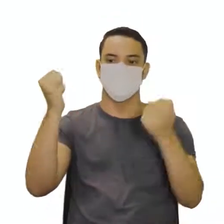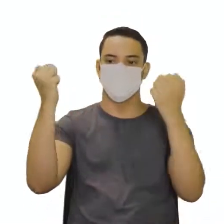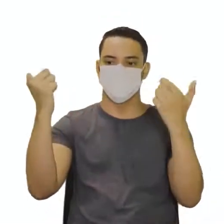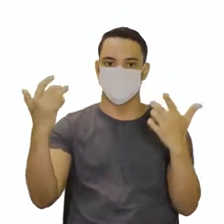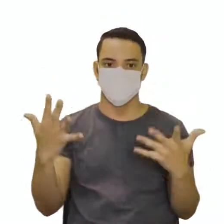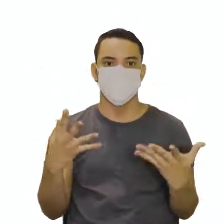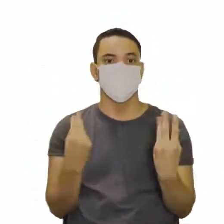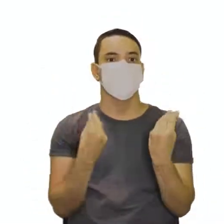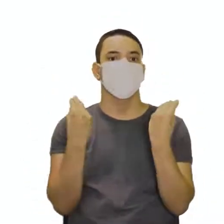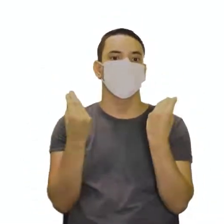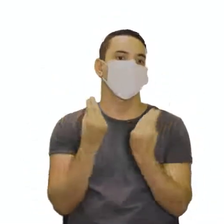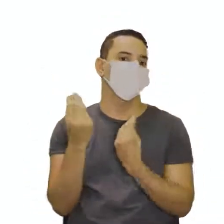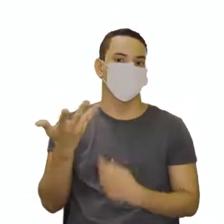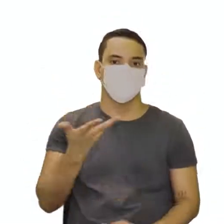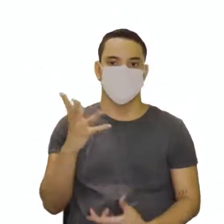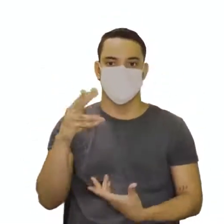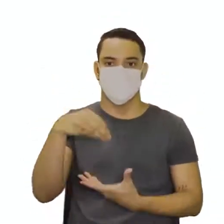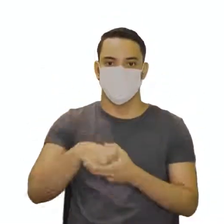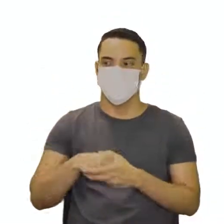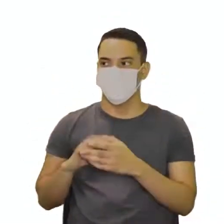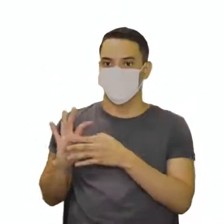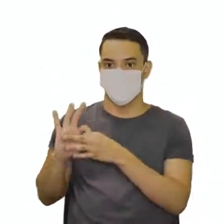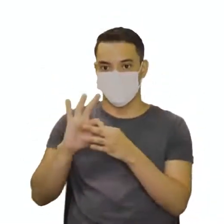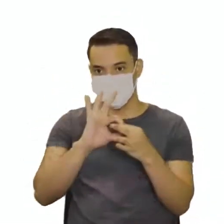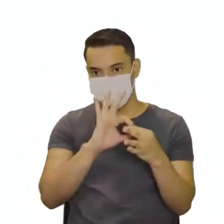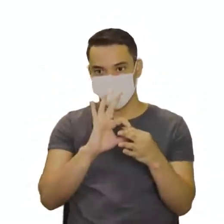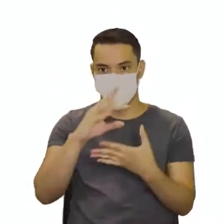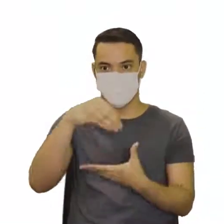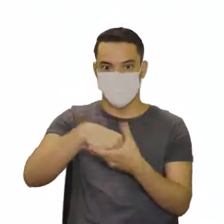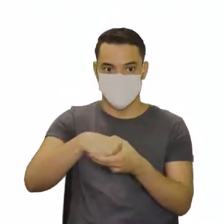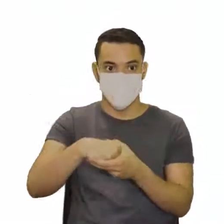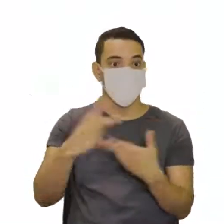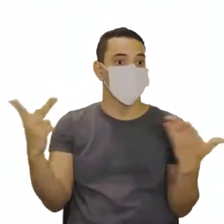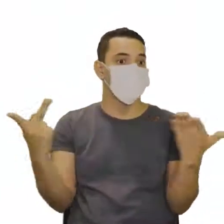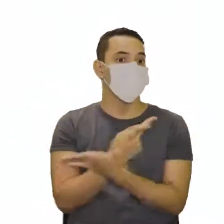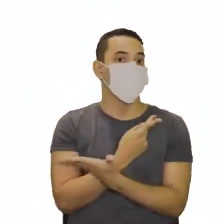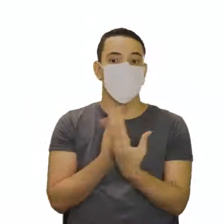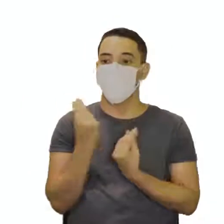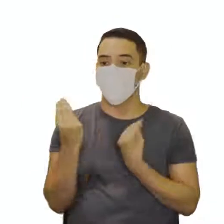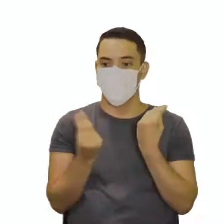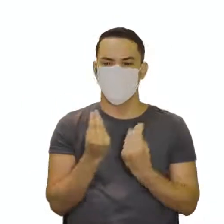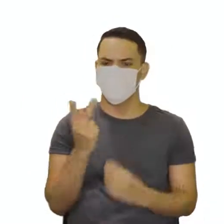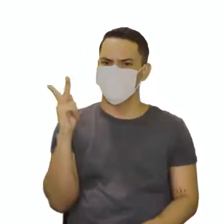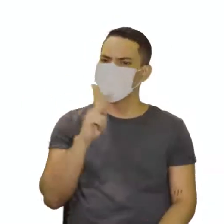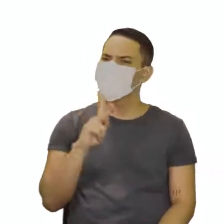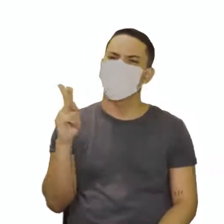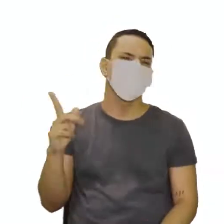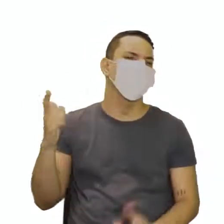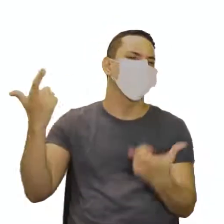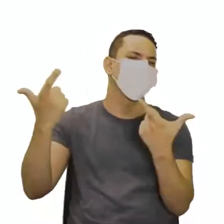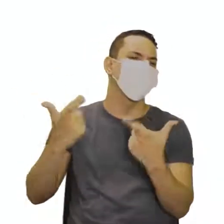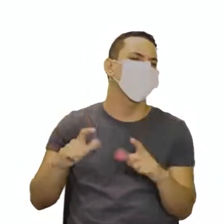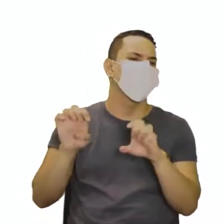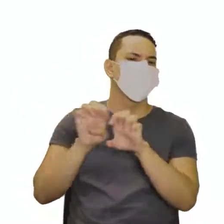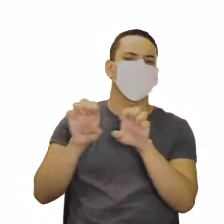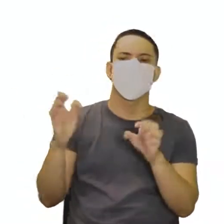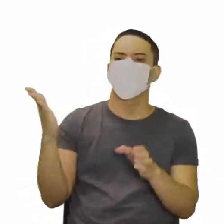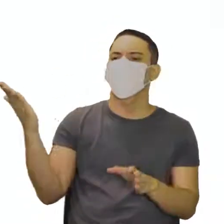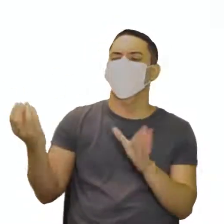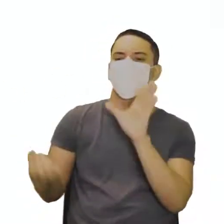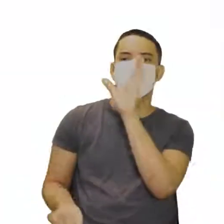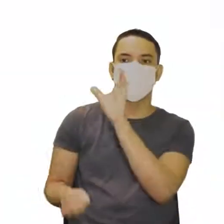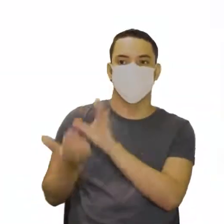a intensidade da corrente que atravessa o circuito. Professora, de onde é que veio essa equação ali? Pessoal, vamos